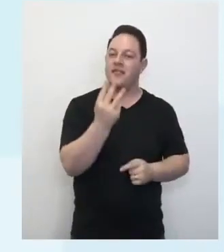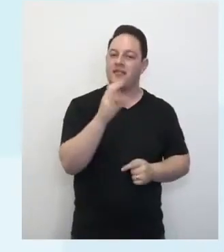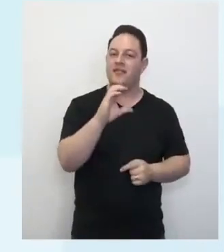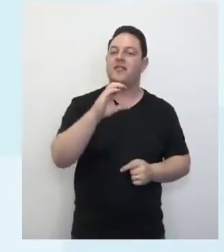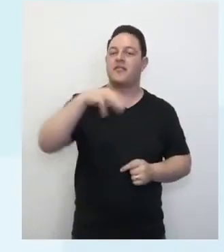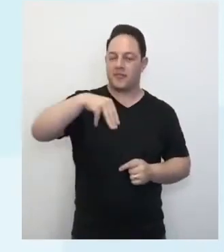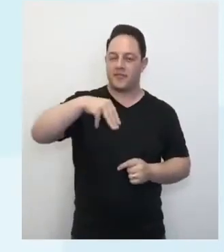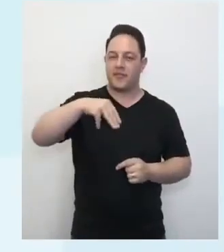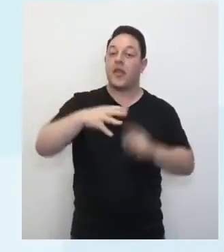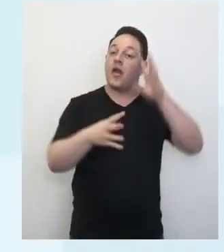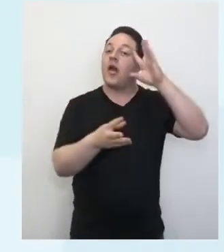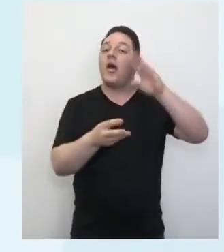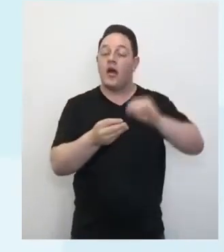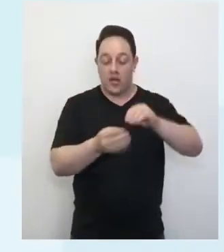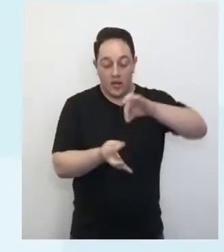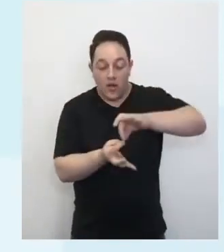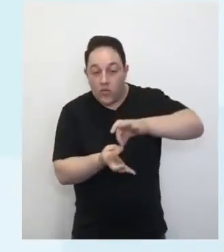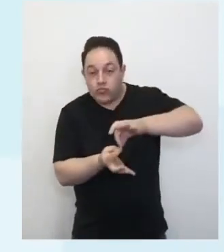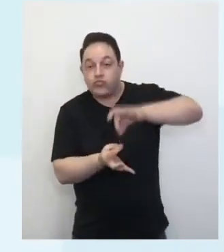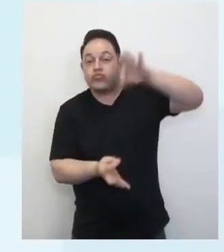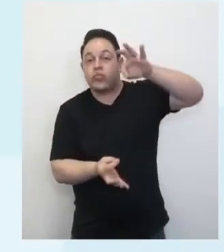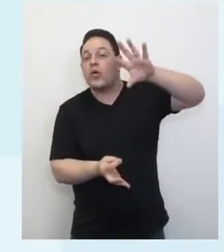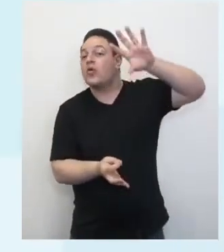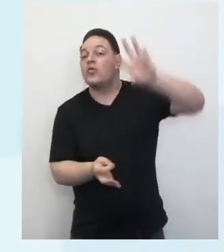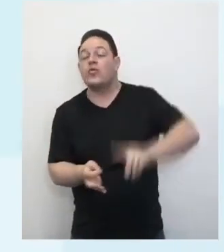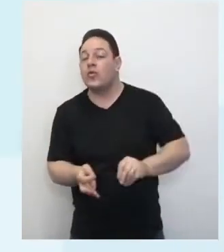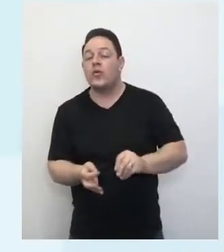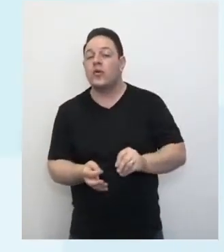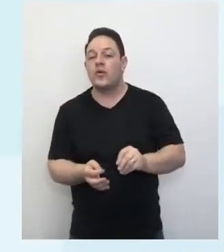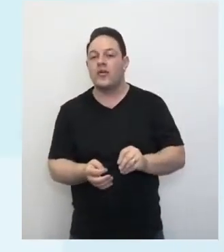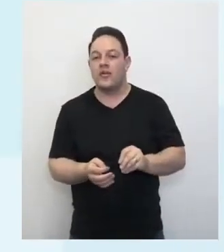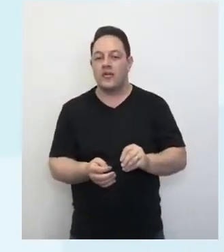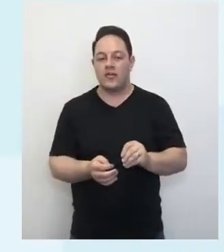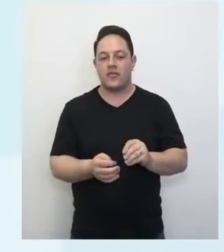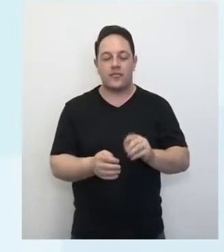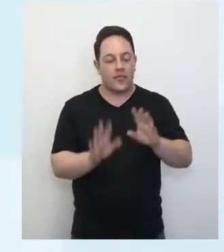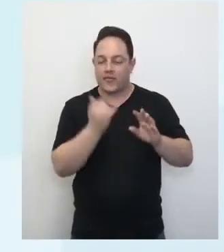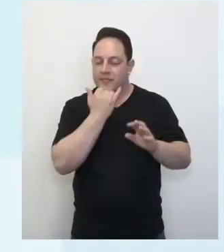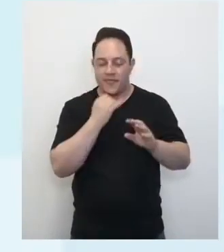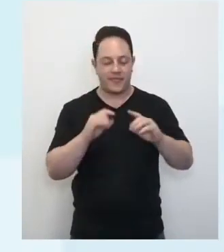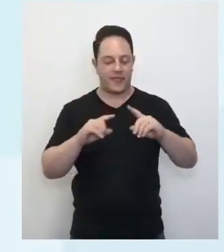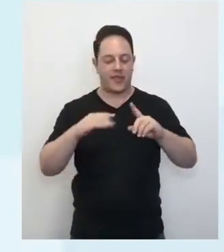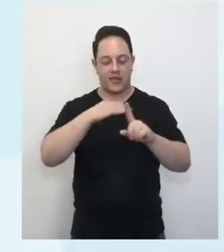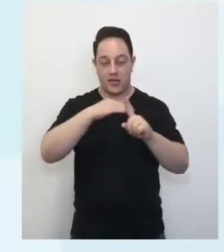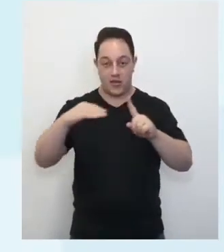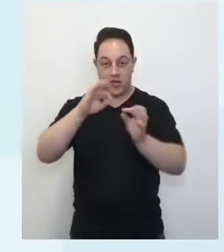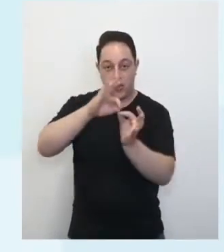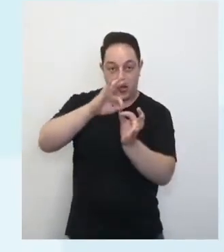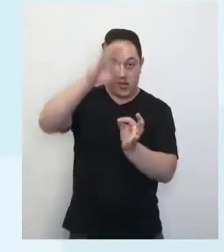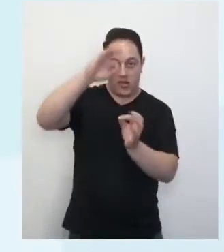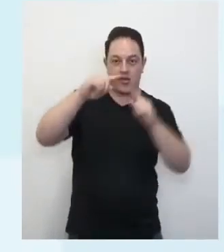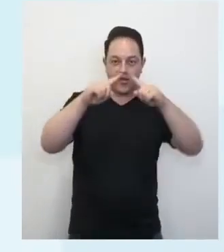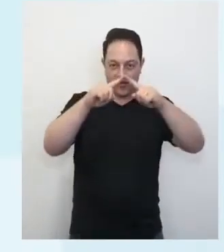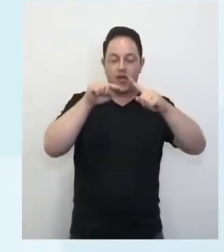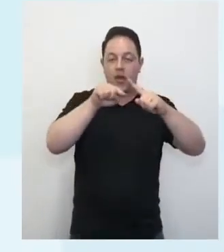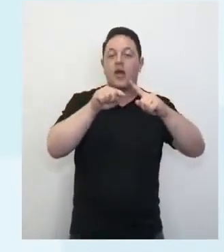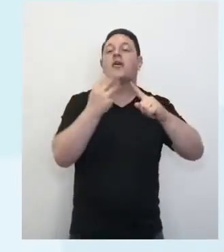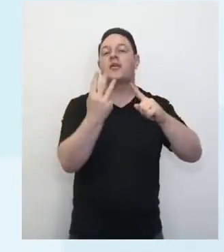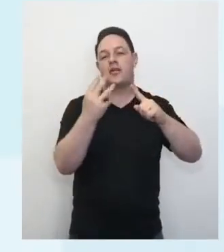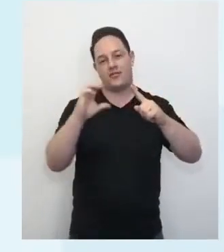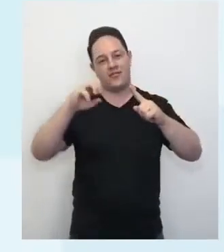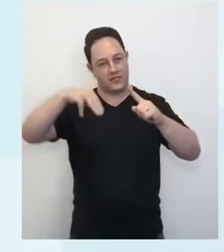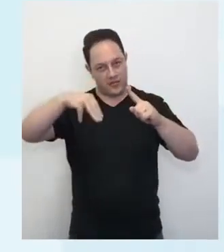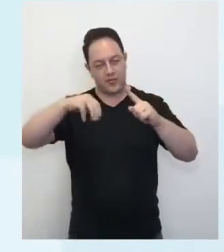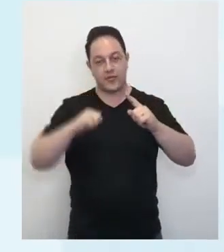o tamanho desta aresta do corte é 3 cm aí ele quer que você